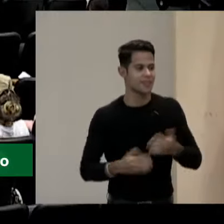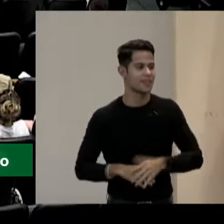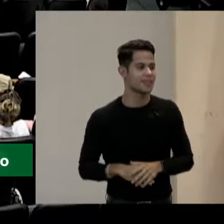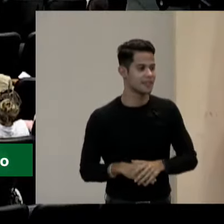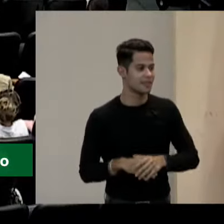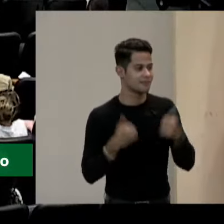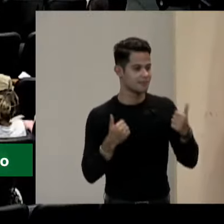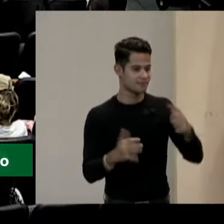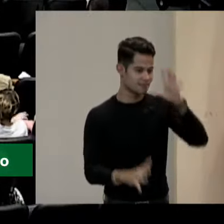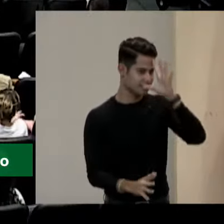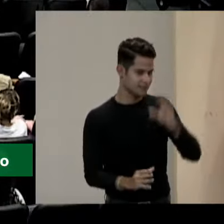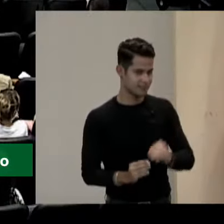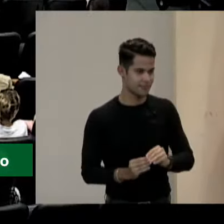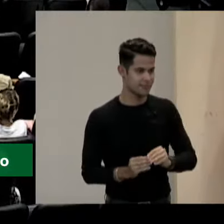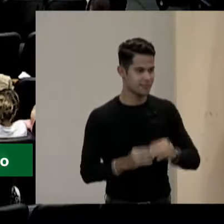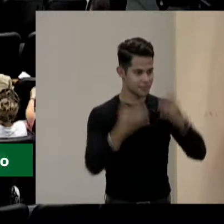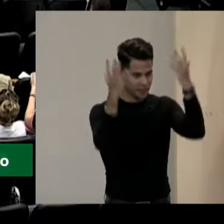É isso.